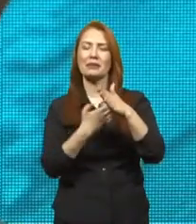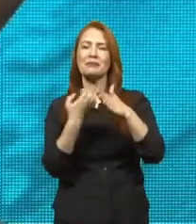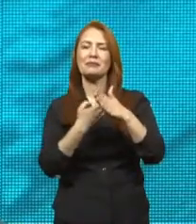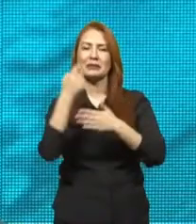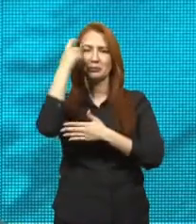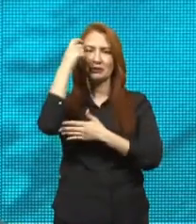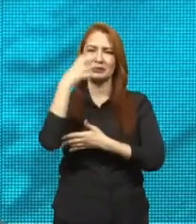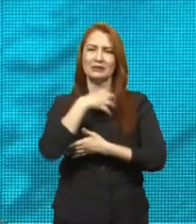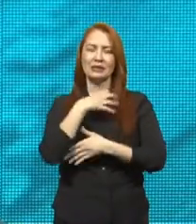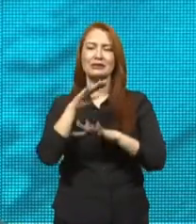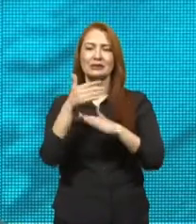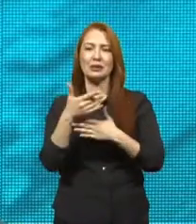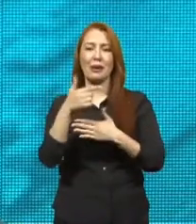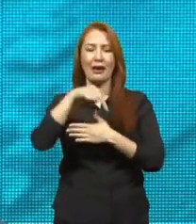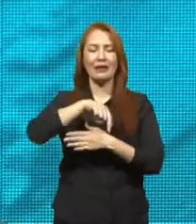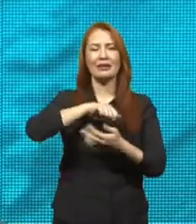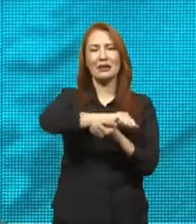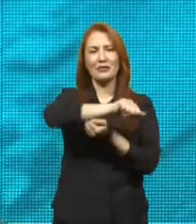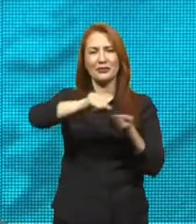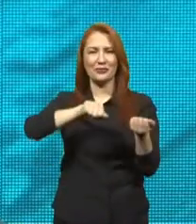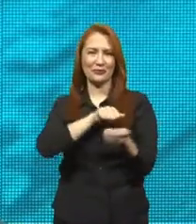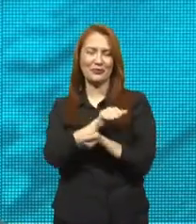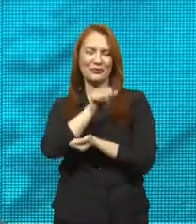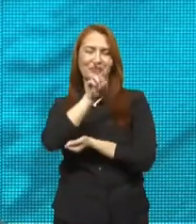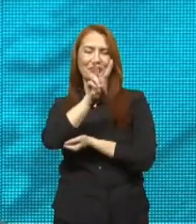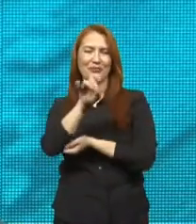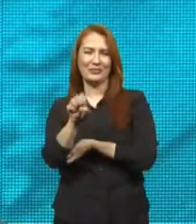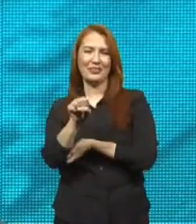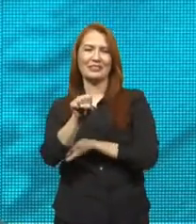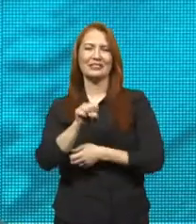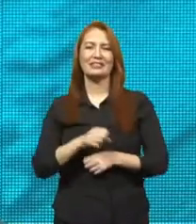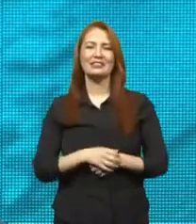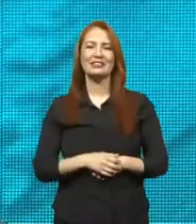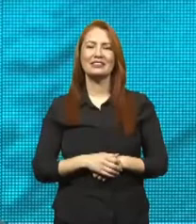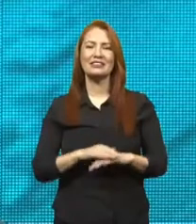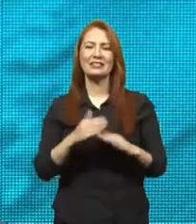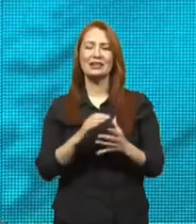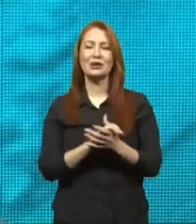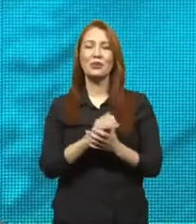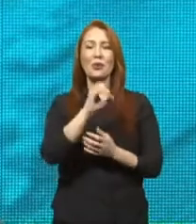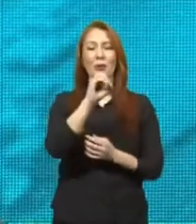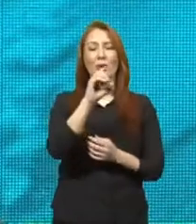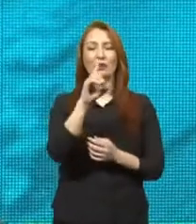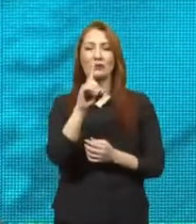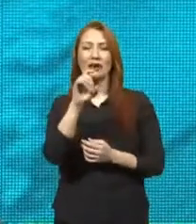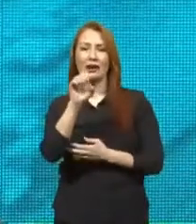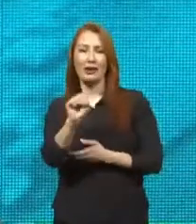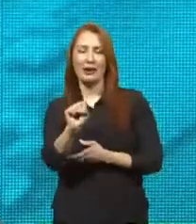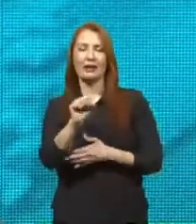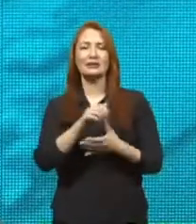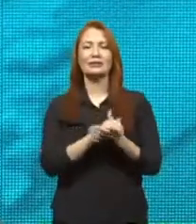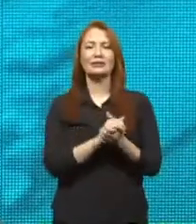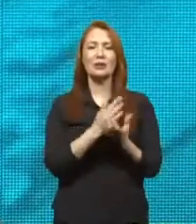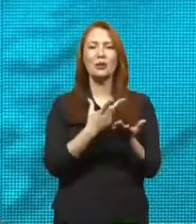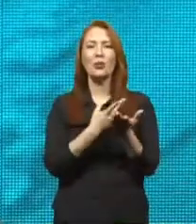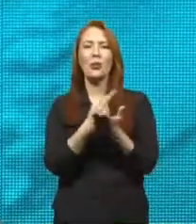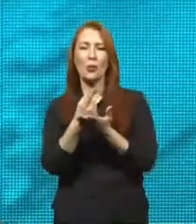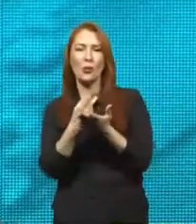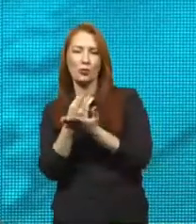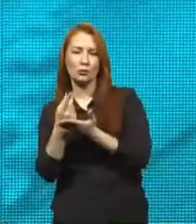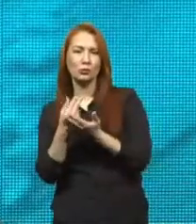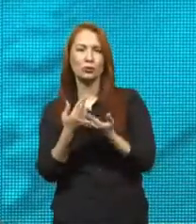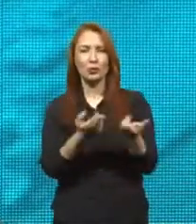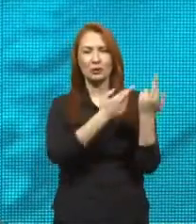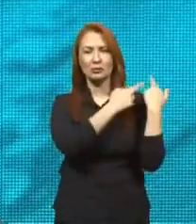E nesse papo aqui a gente vê vários deles conectados, né? A gente vê, é óbvio, o ODS de consumo e produção sustentáveis, né? Responsáveis, que é o